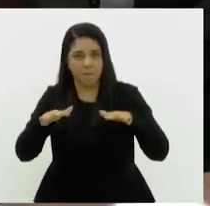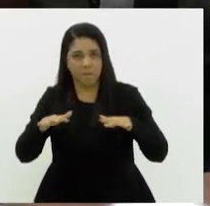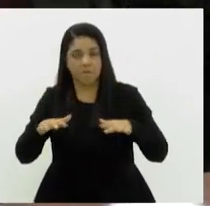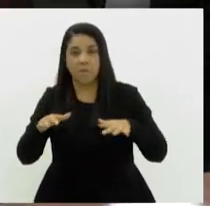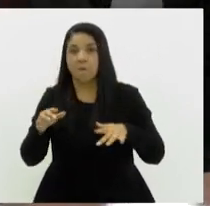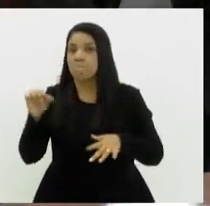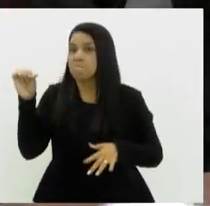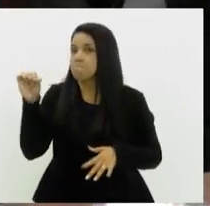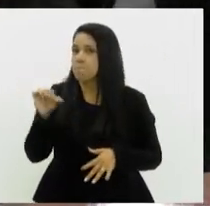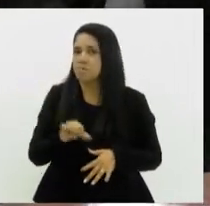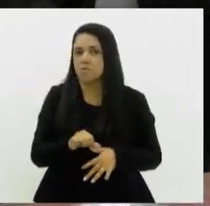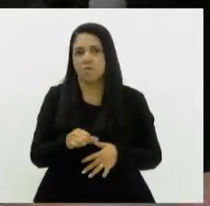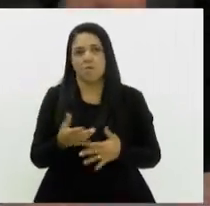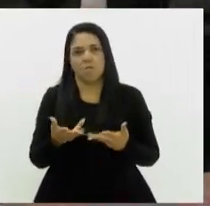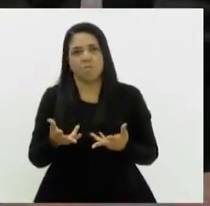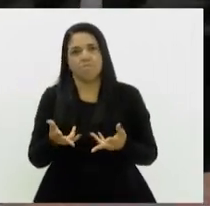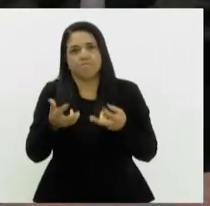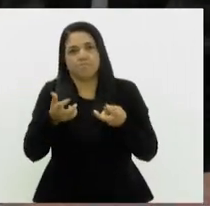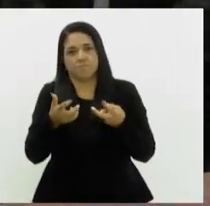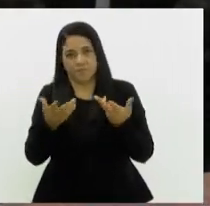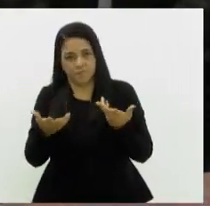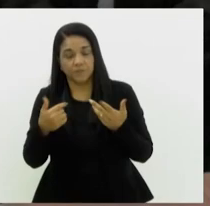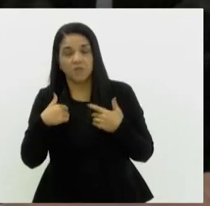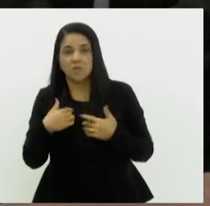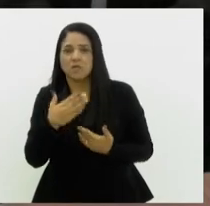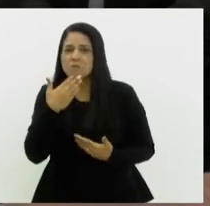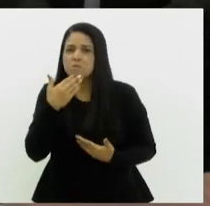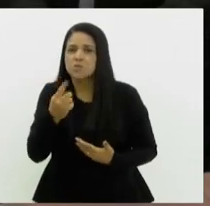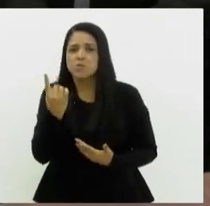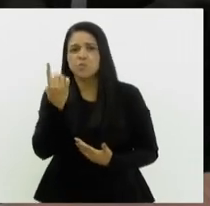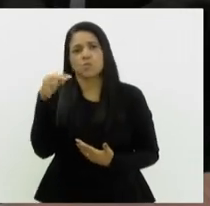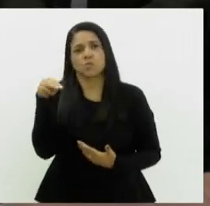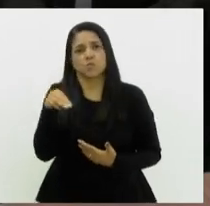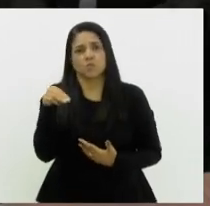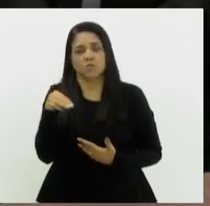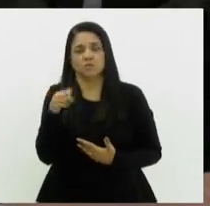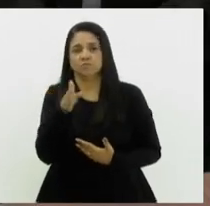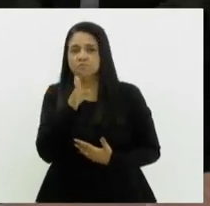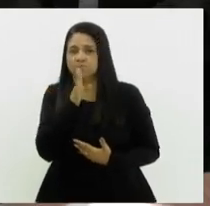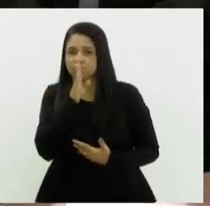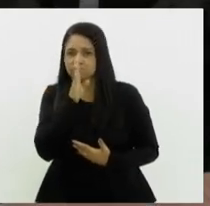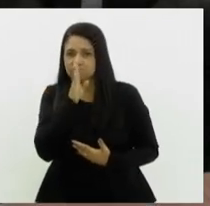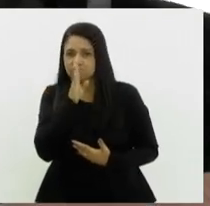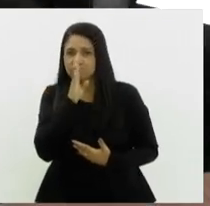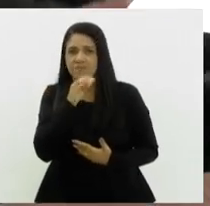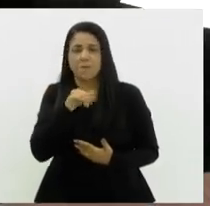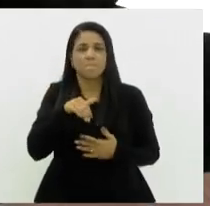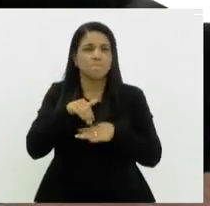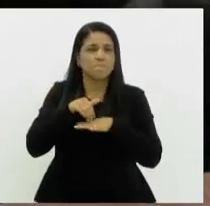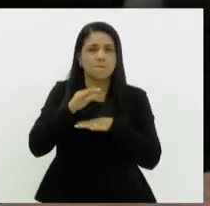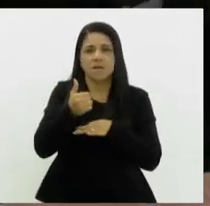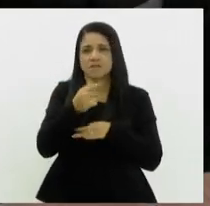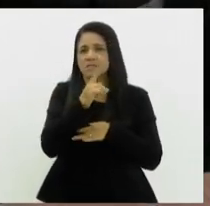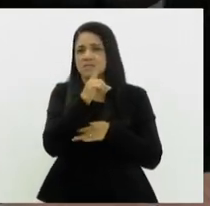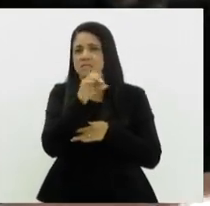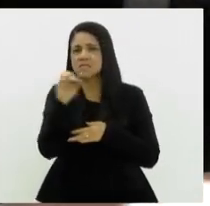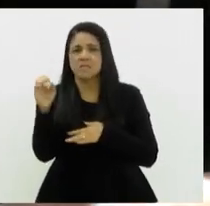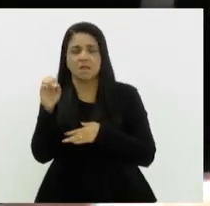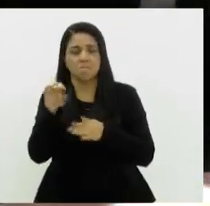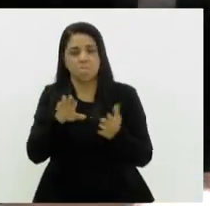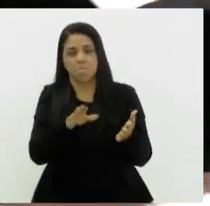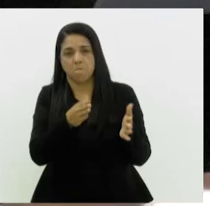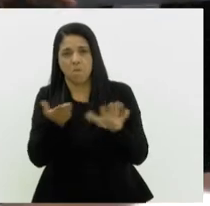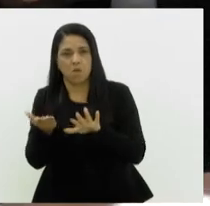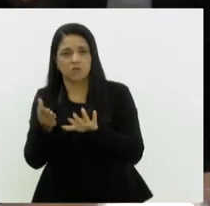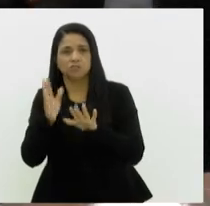senhor permitisse um minuto de silêncio pelos mais de 100 mortes que já temos lá confirmadas